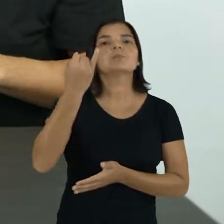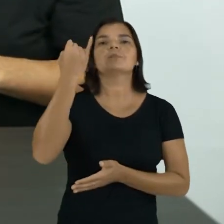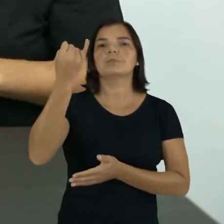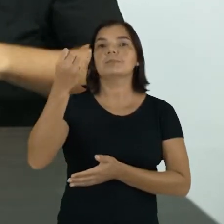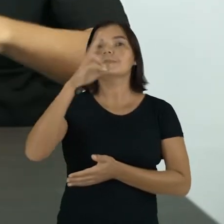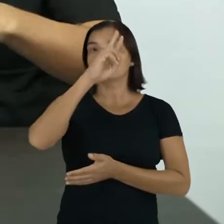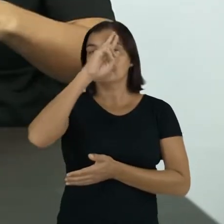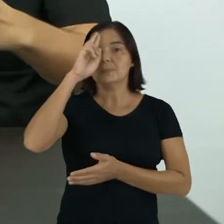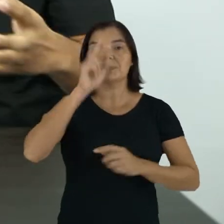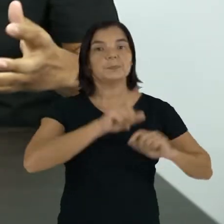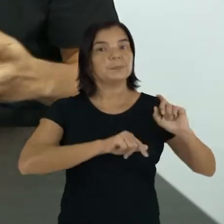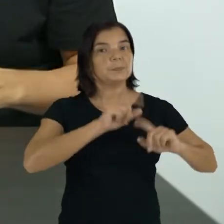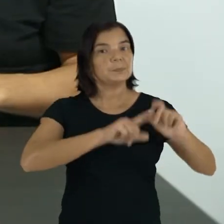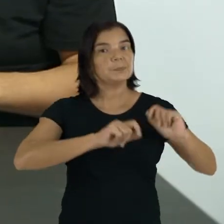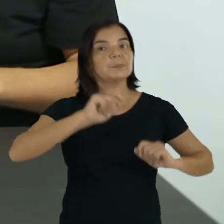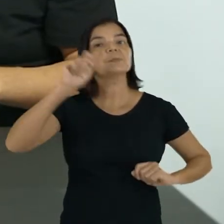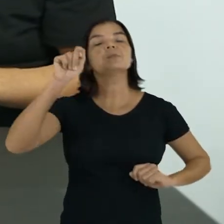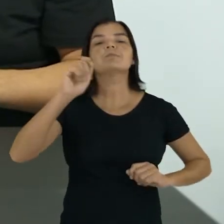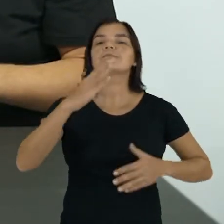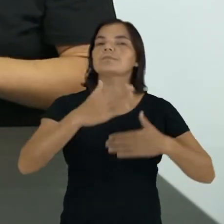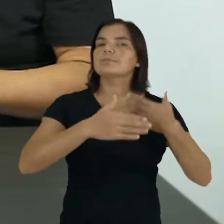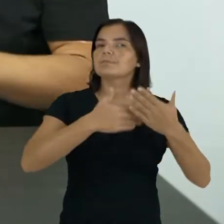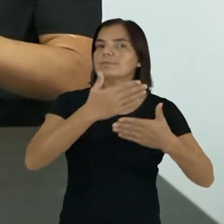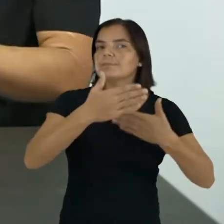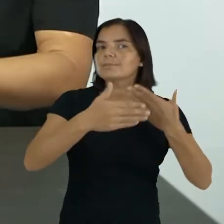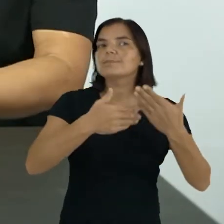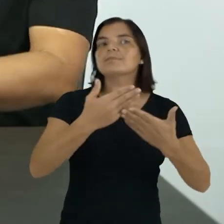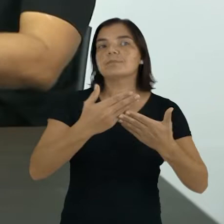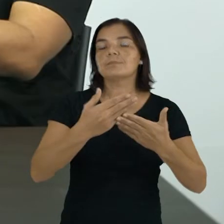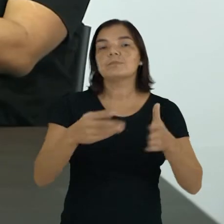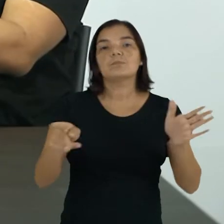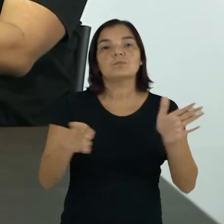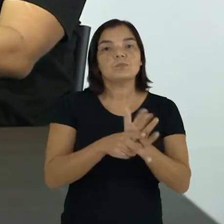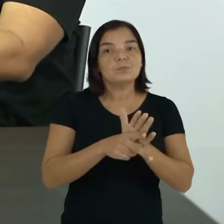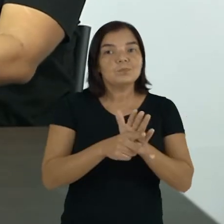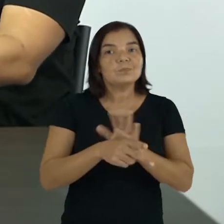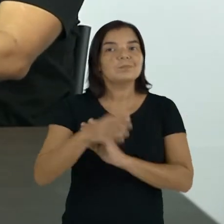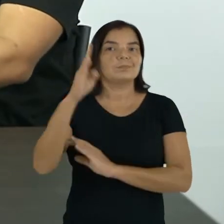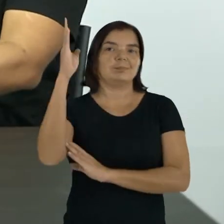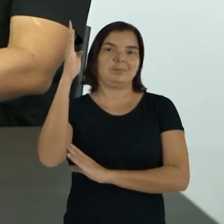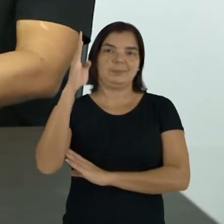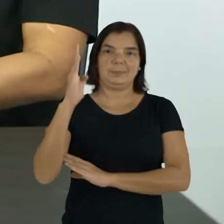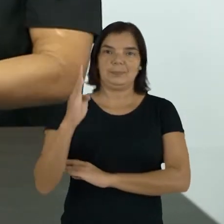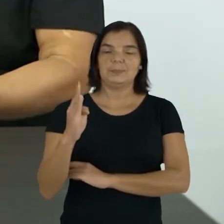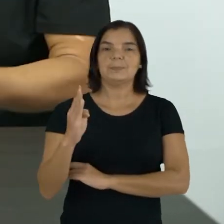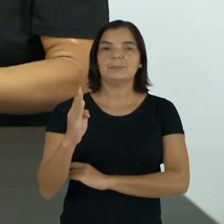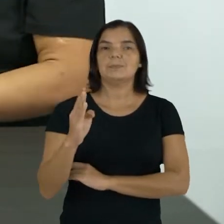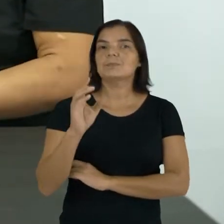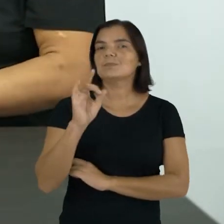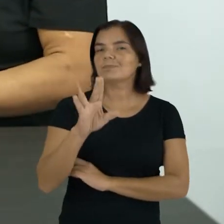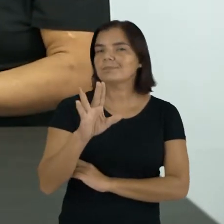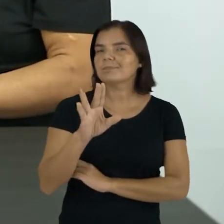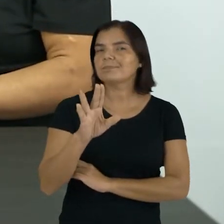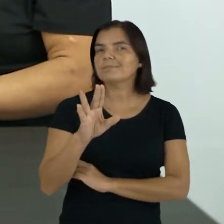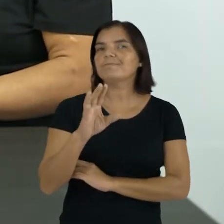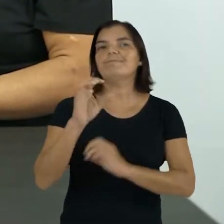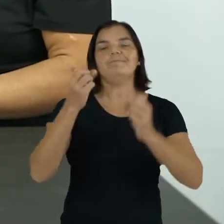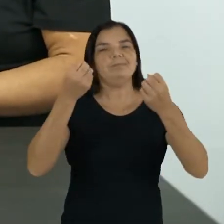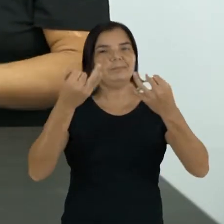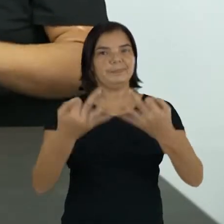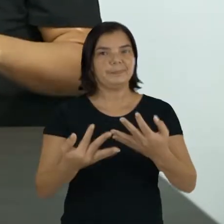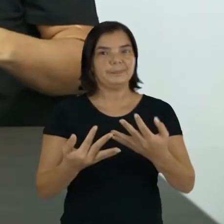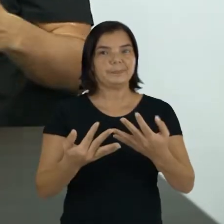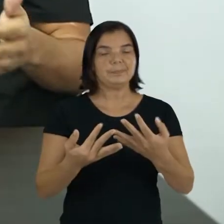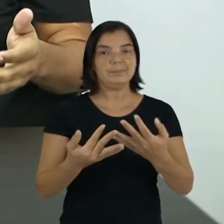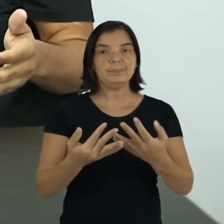história do Acre, e que a partir daí o Acre passou a ser um território brasileiro. Só tem um detalhe nisso tudo.